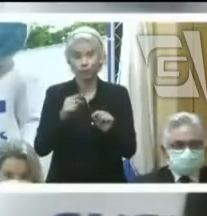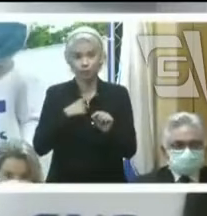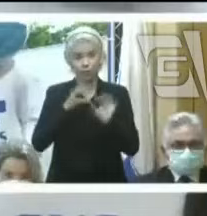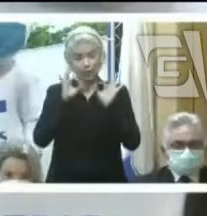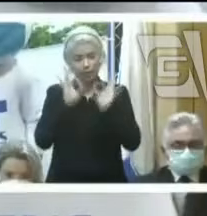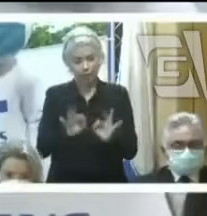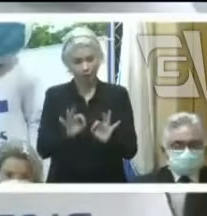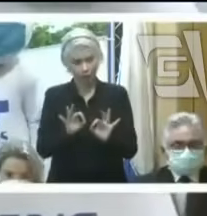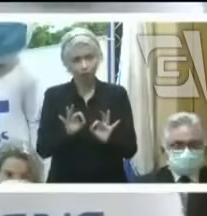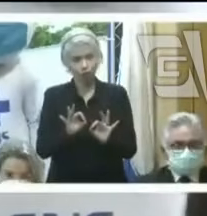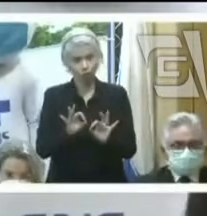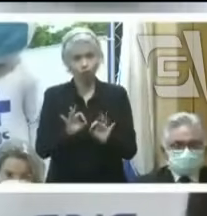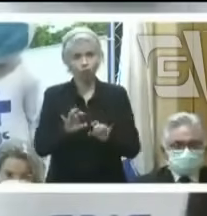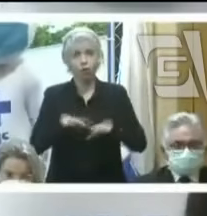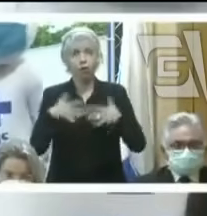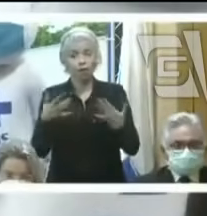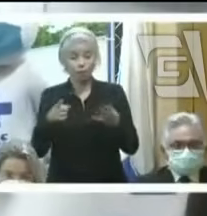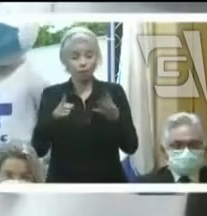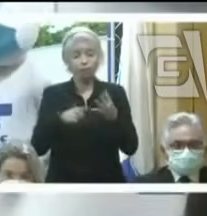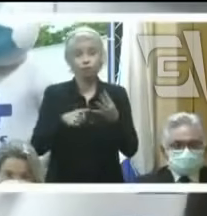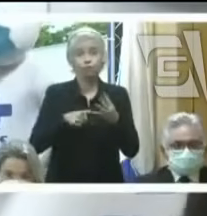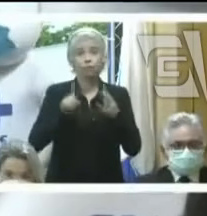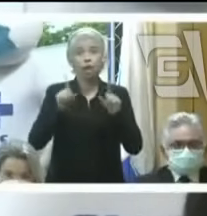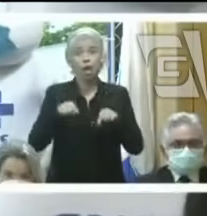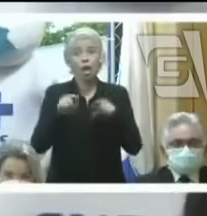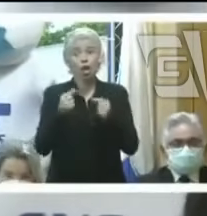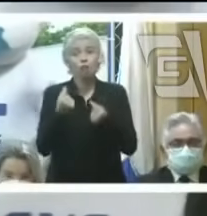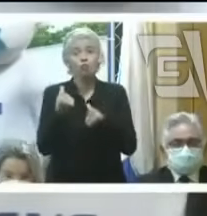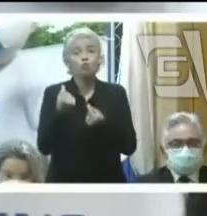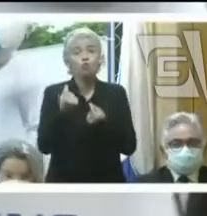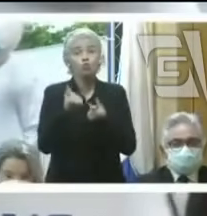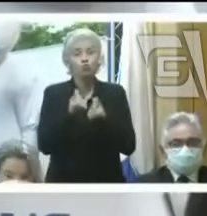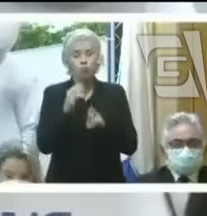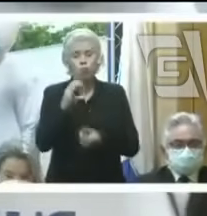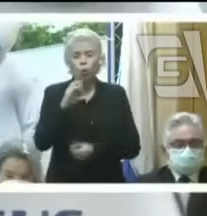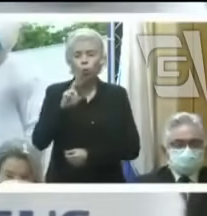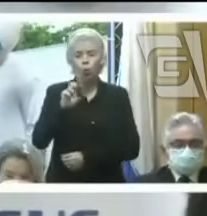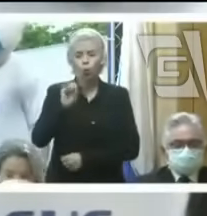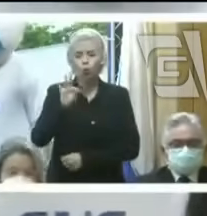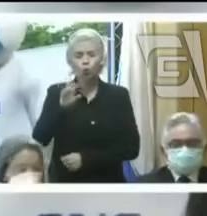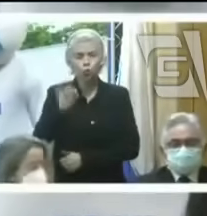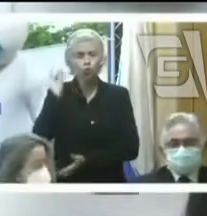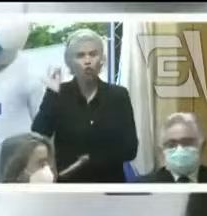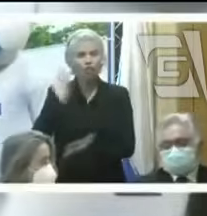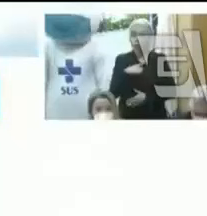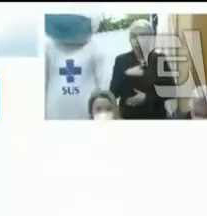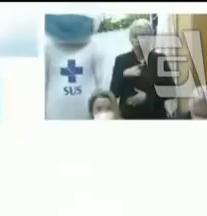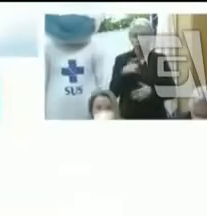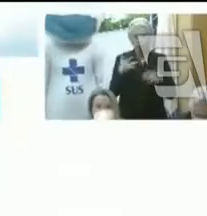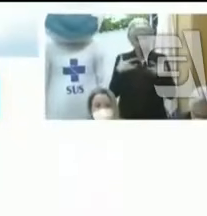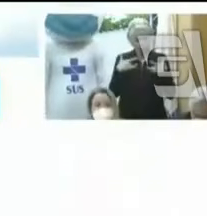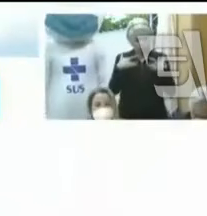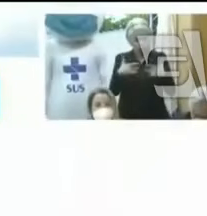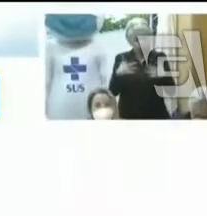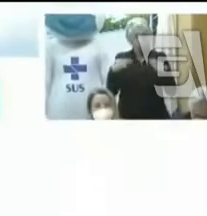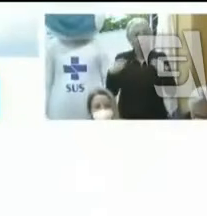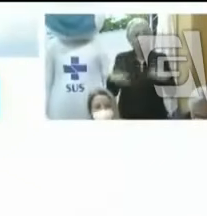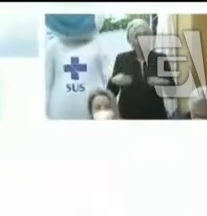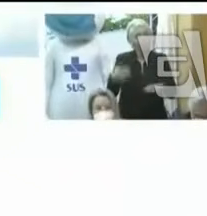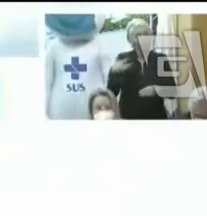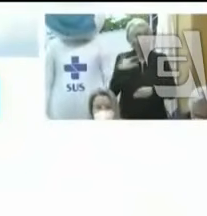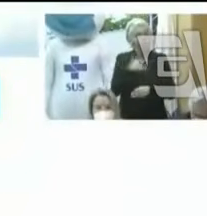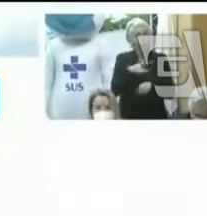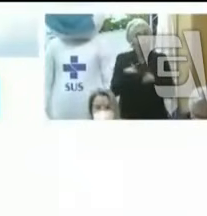Marcelo Queiroga chamou a atenção para a importância de completar o esquema com as doses necessárias já que há uma